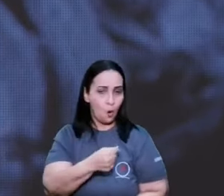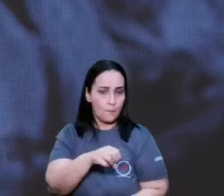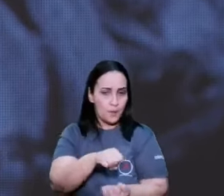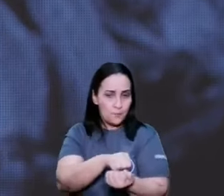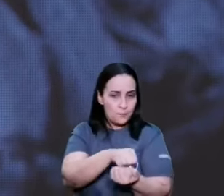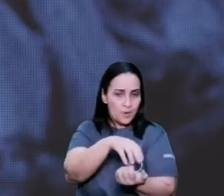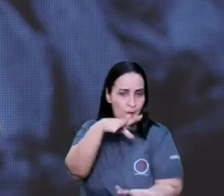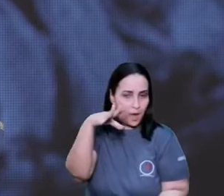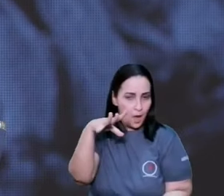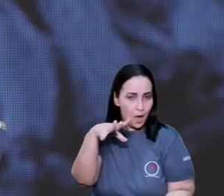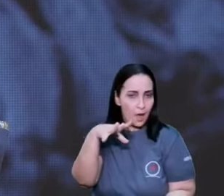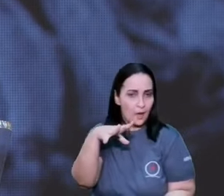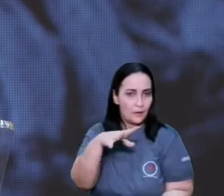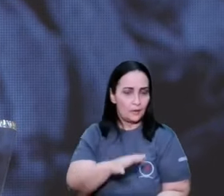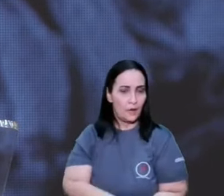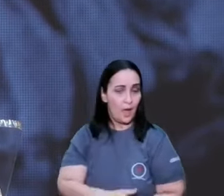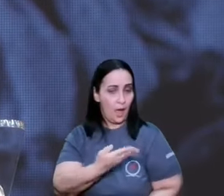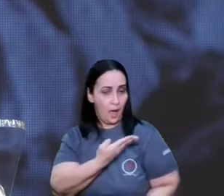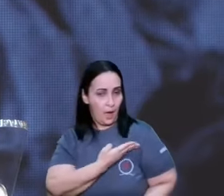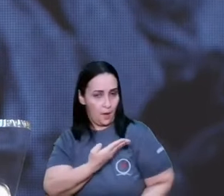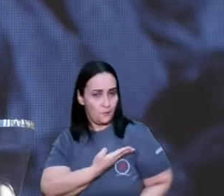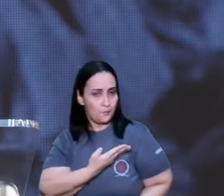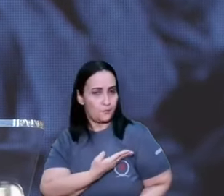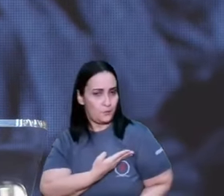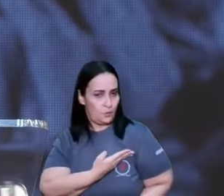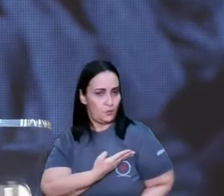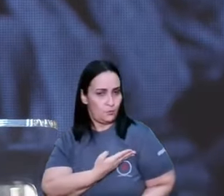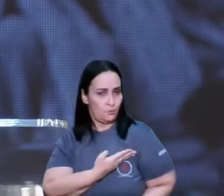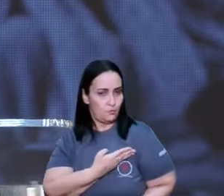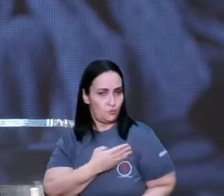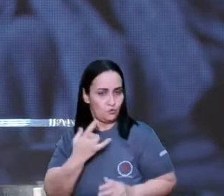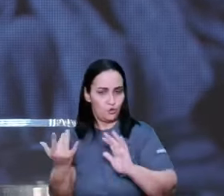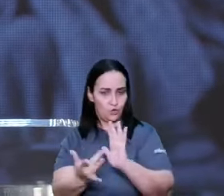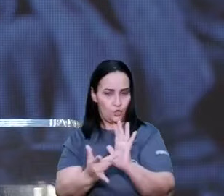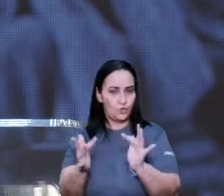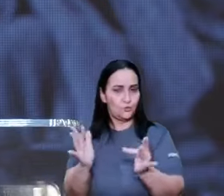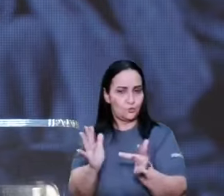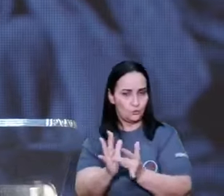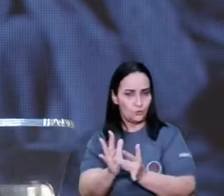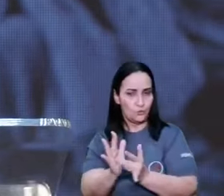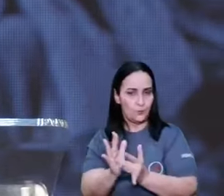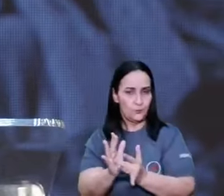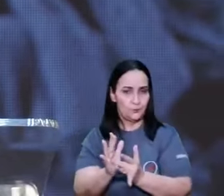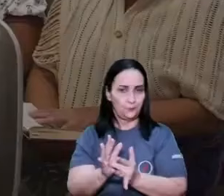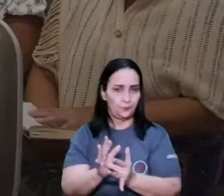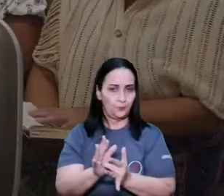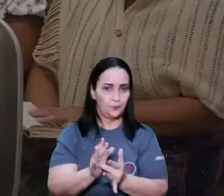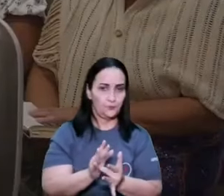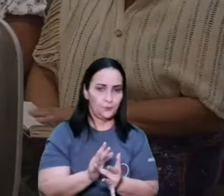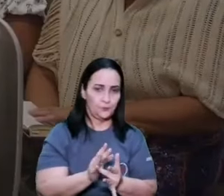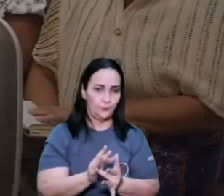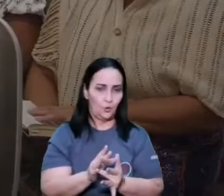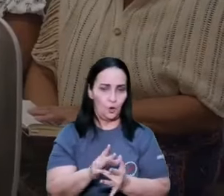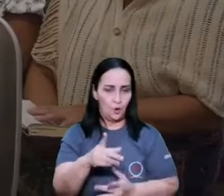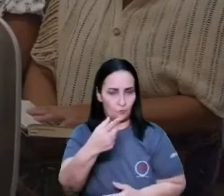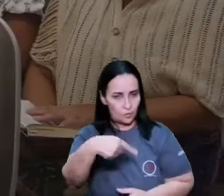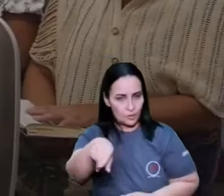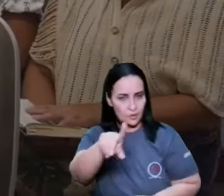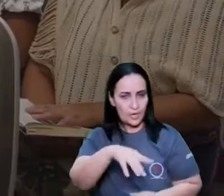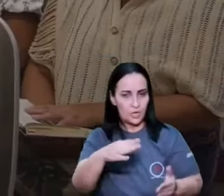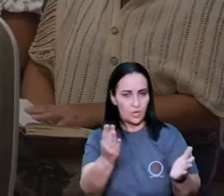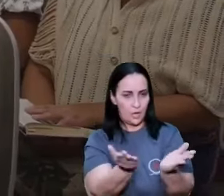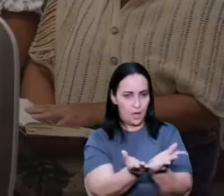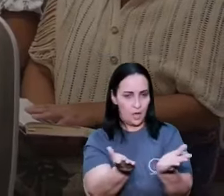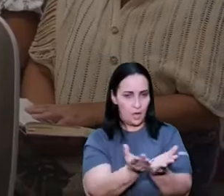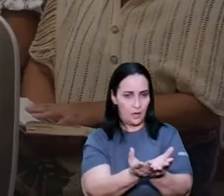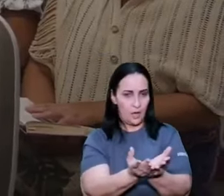Jesus no Exercício do seu ministério terreno onde é conhecido por todos nós como a